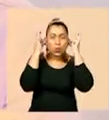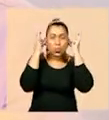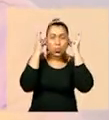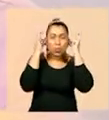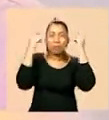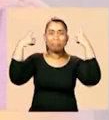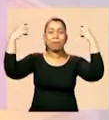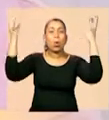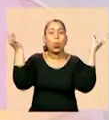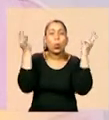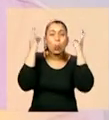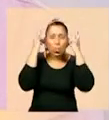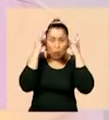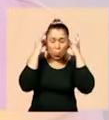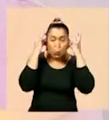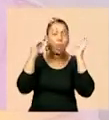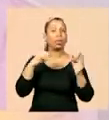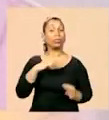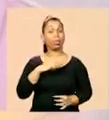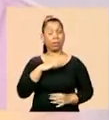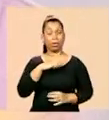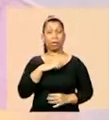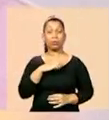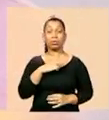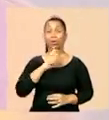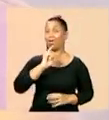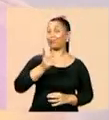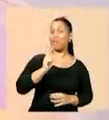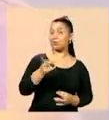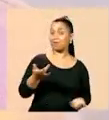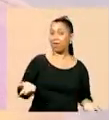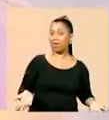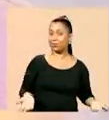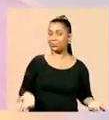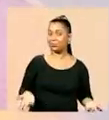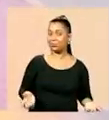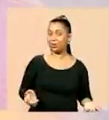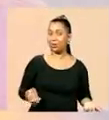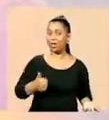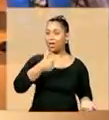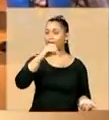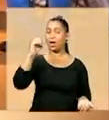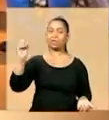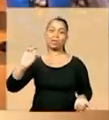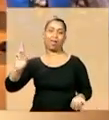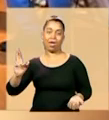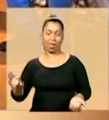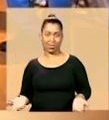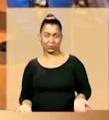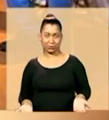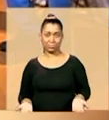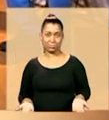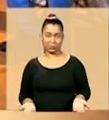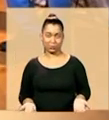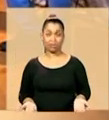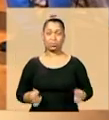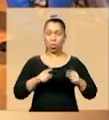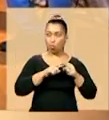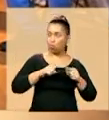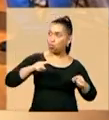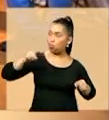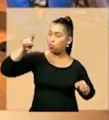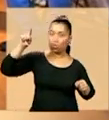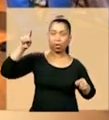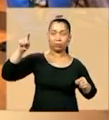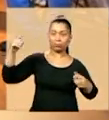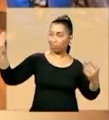exemplo, para ruído. Você encontra protetor auditivo de R$ 2,00 a R$ 100,00. Então, uma discrepância